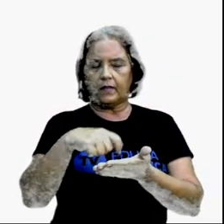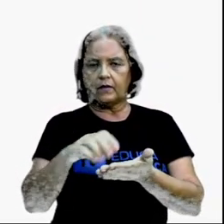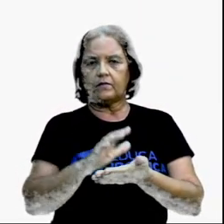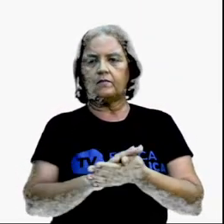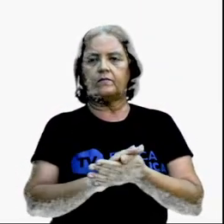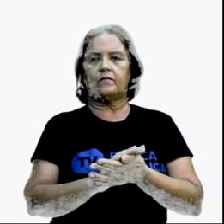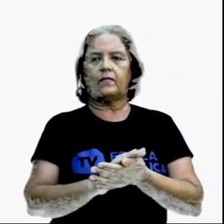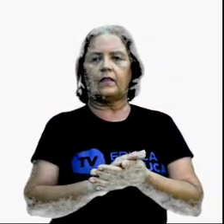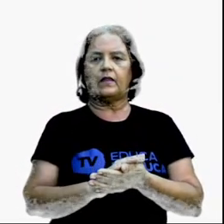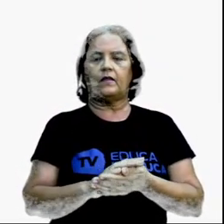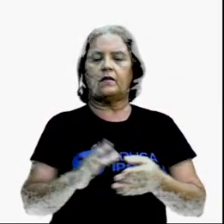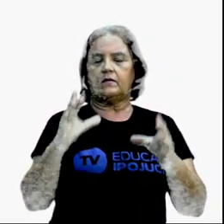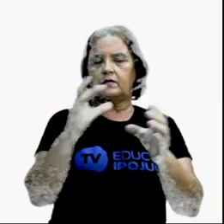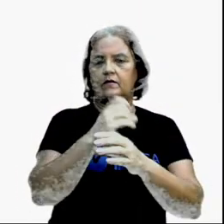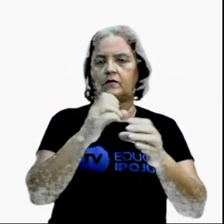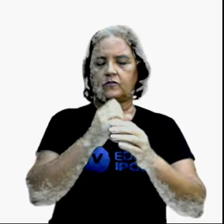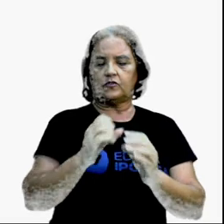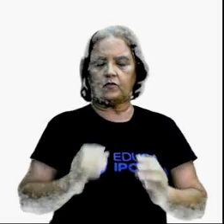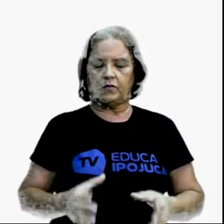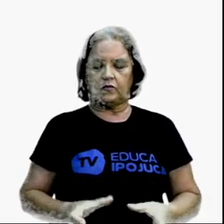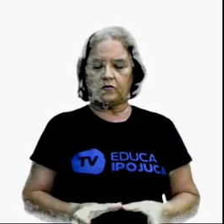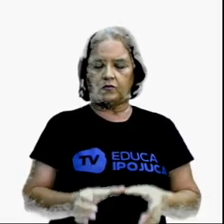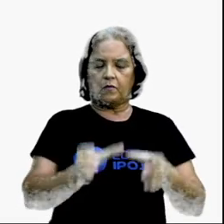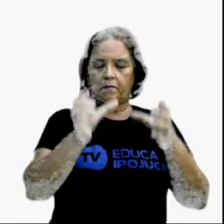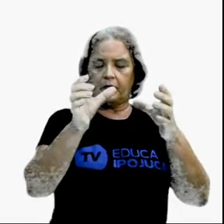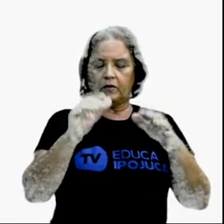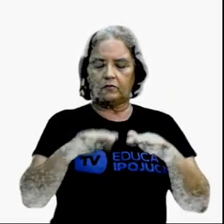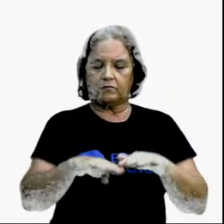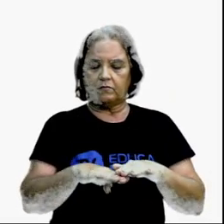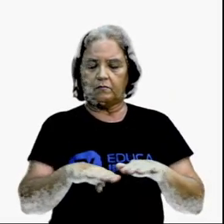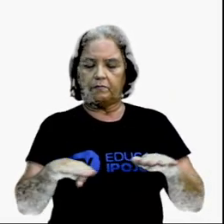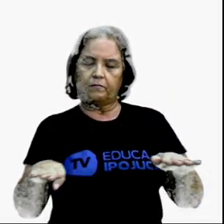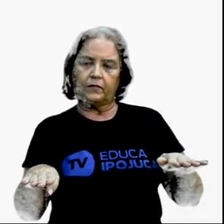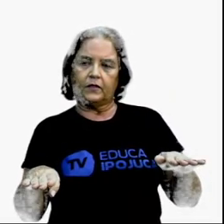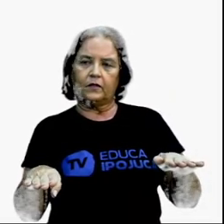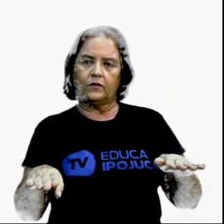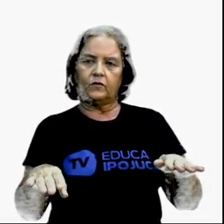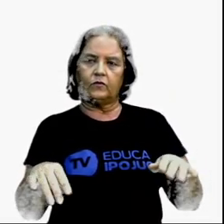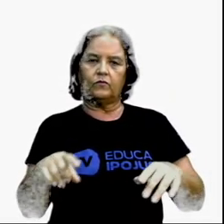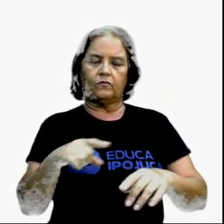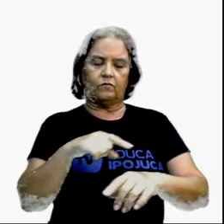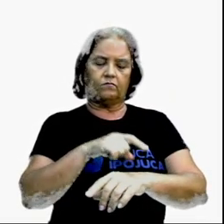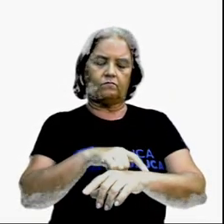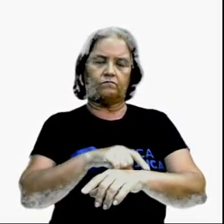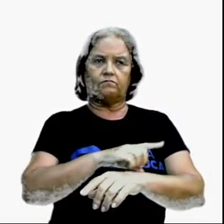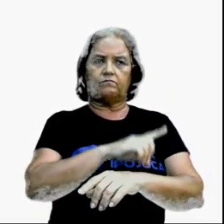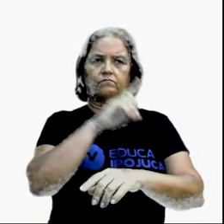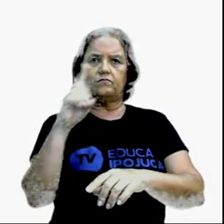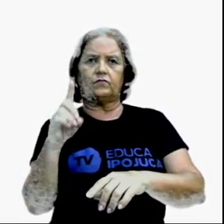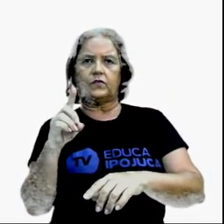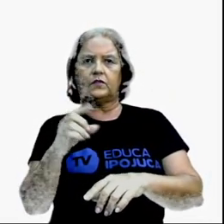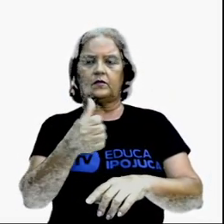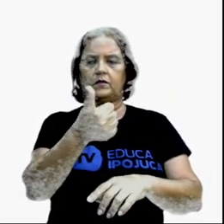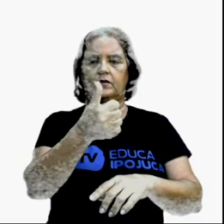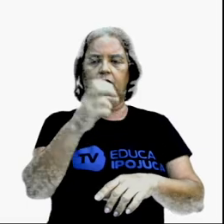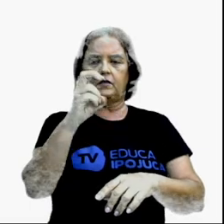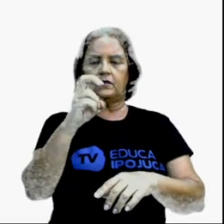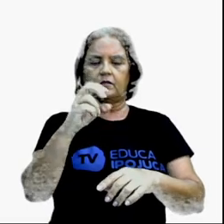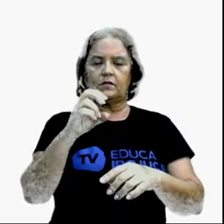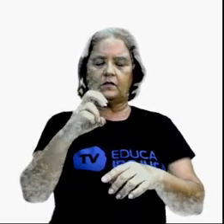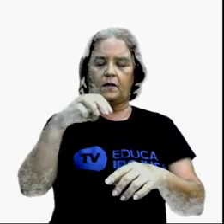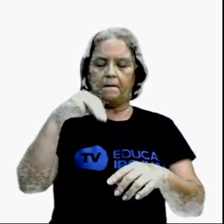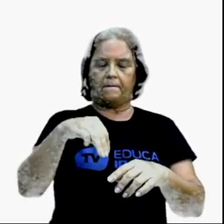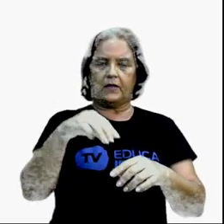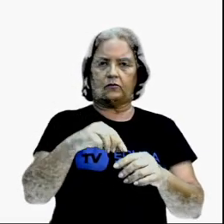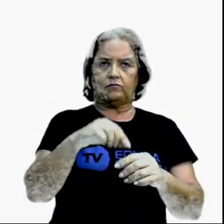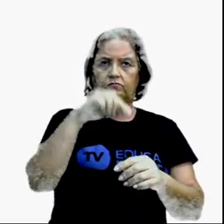A sombra de um prédio em um terreno plano, em uma determinada hora do dia, mede 15 metros.